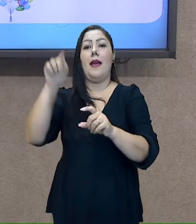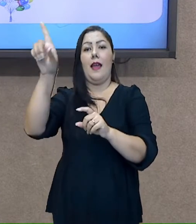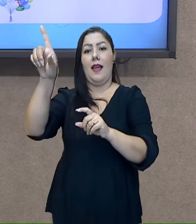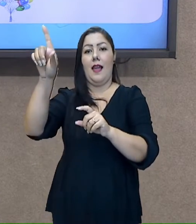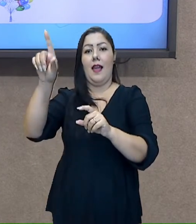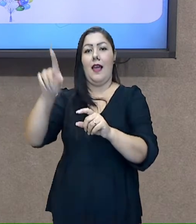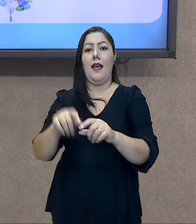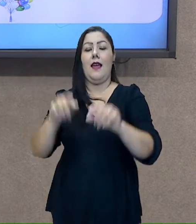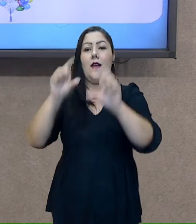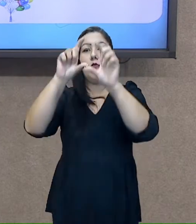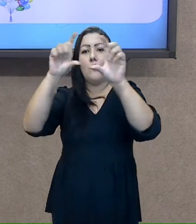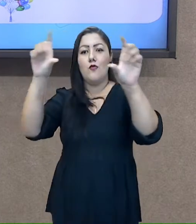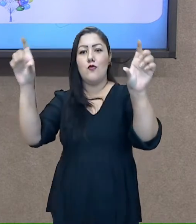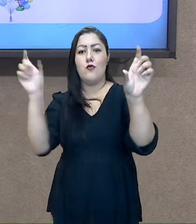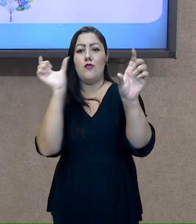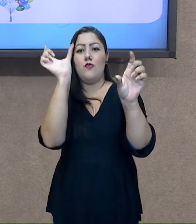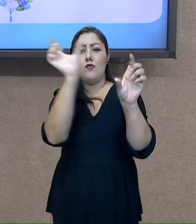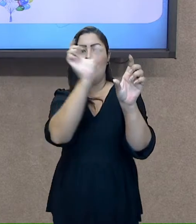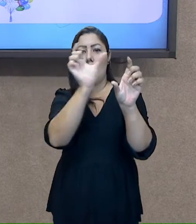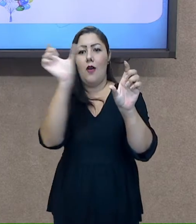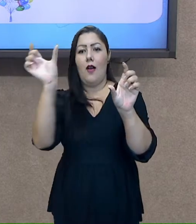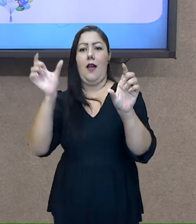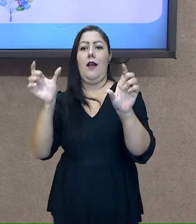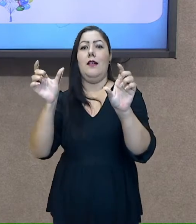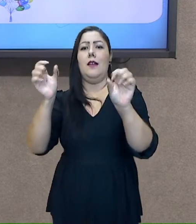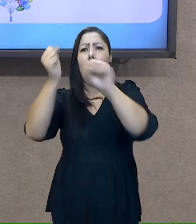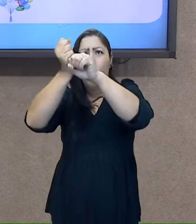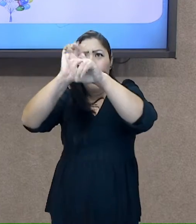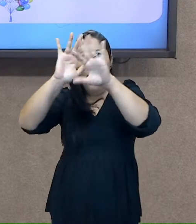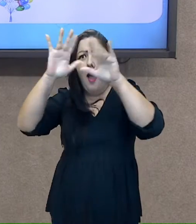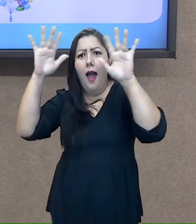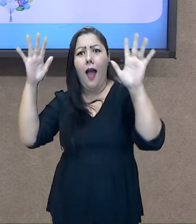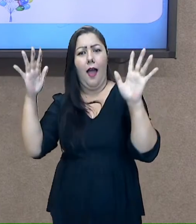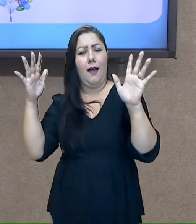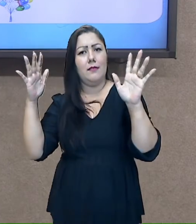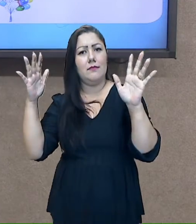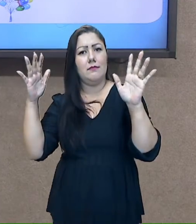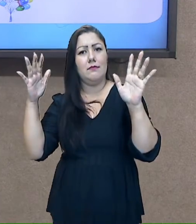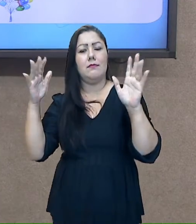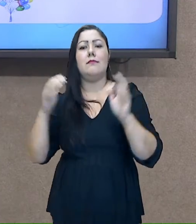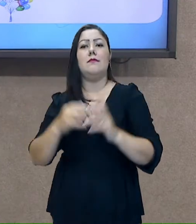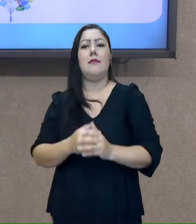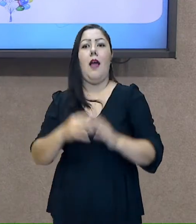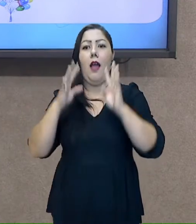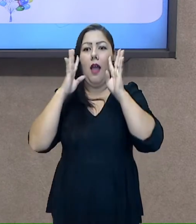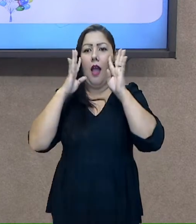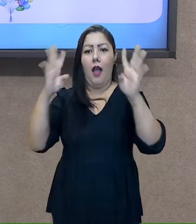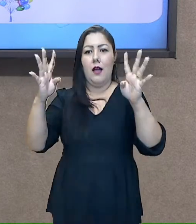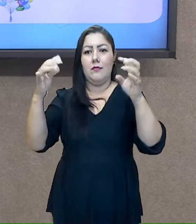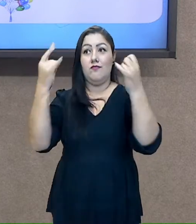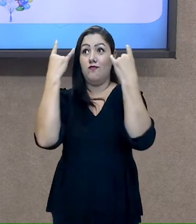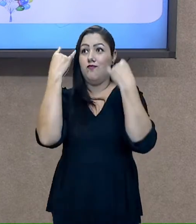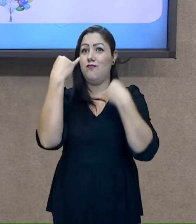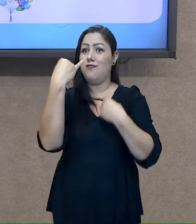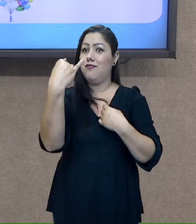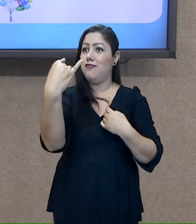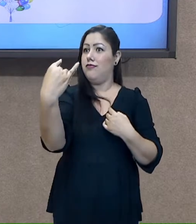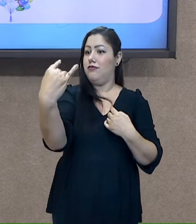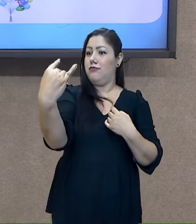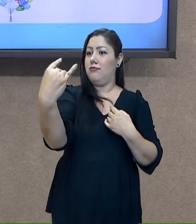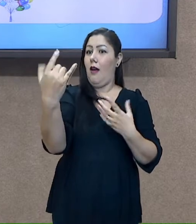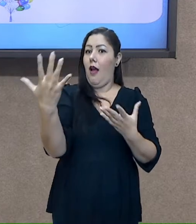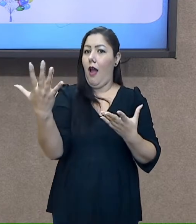que chama atenção. Neste letreiro, para dar esse efeito chamativo,